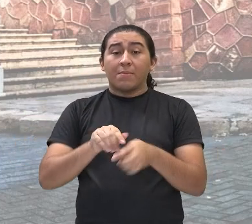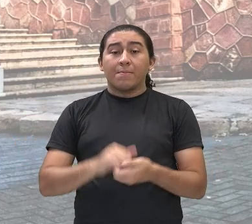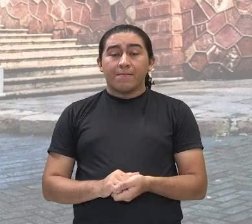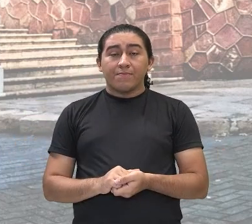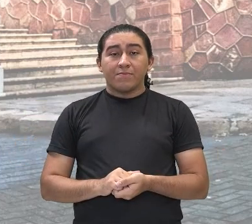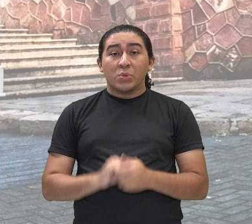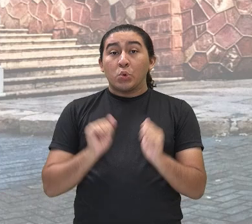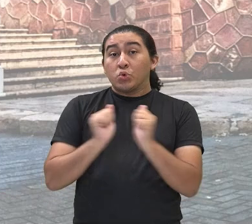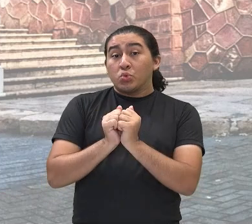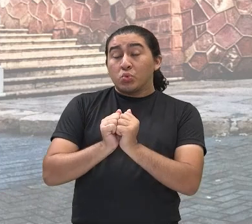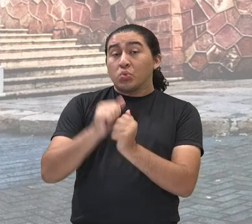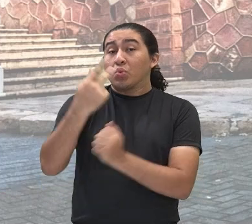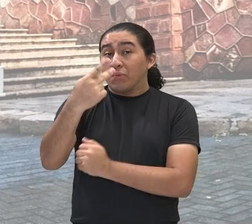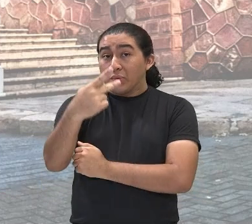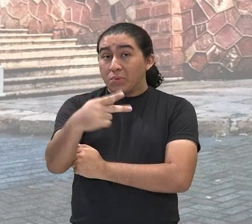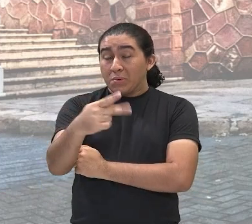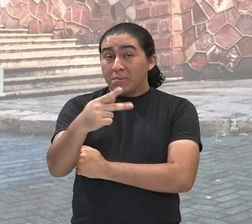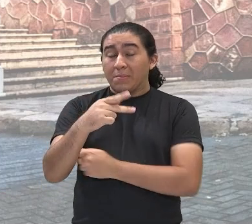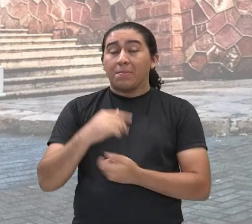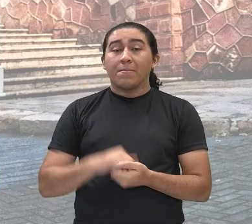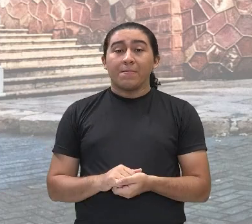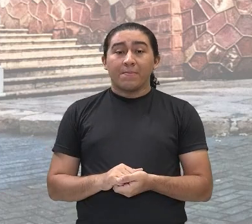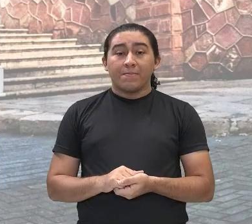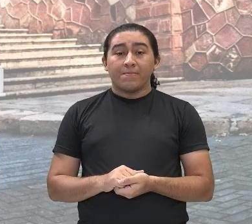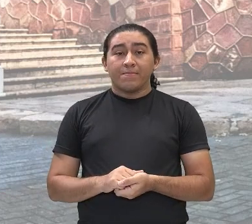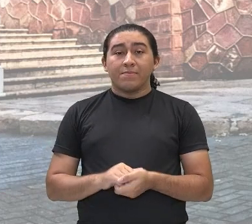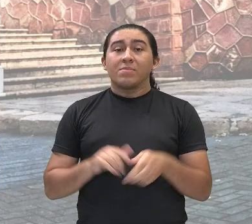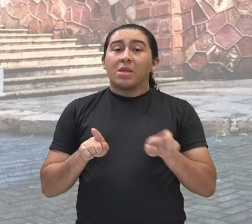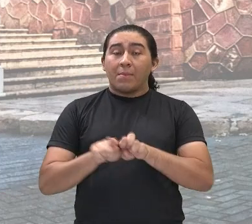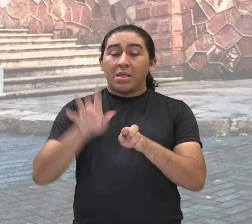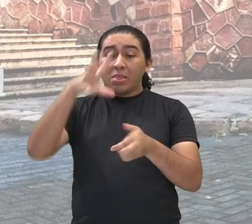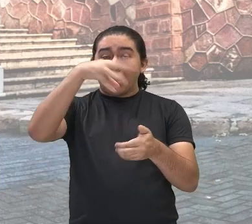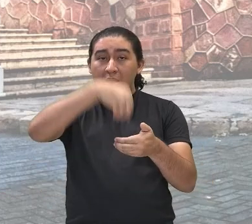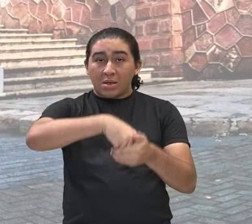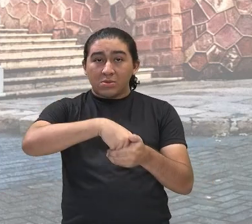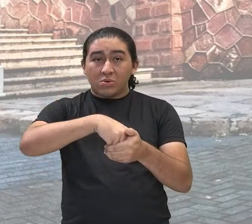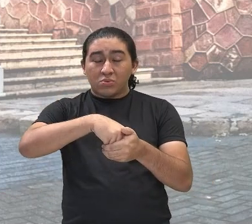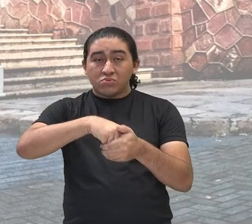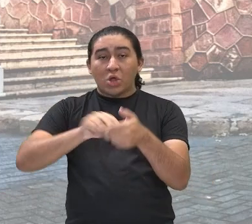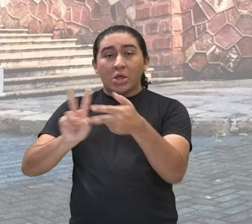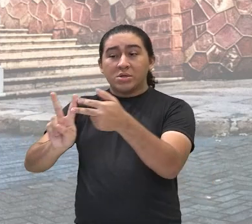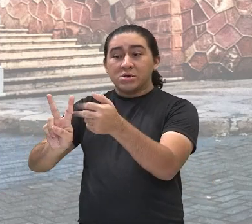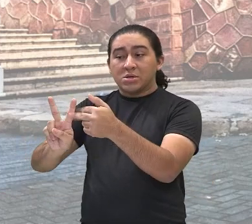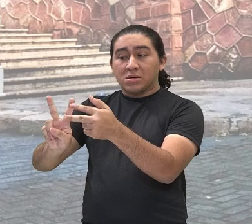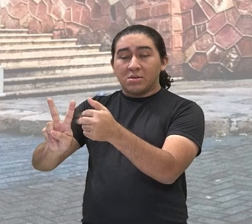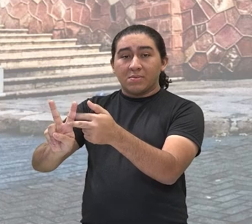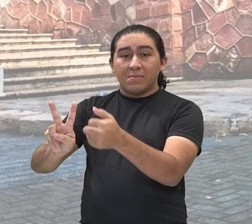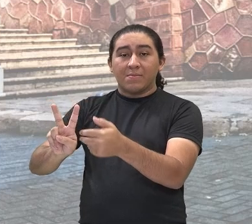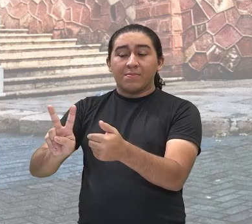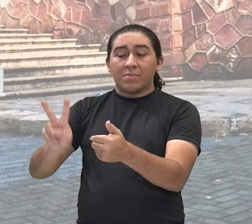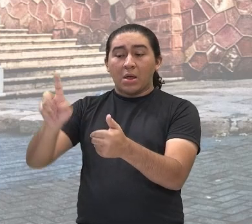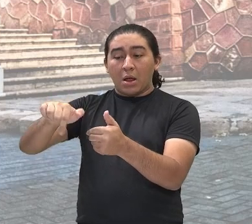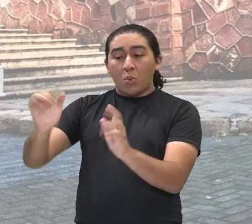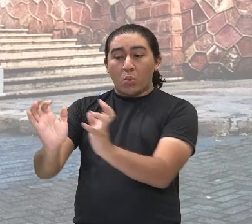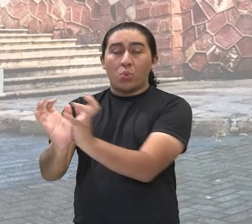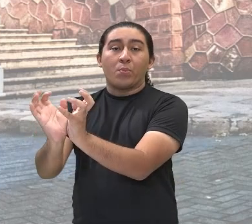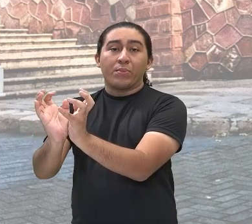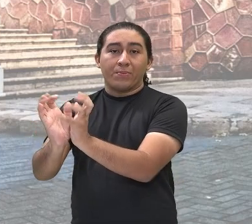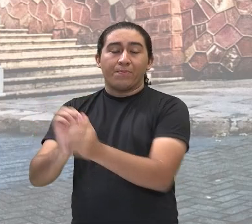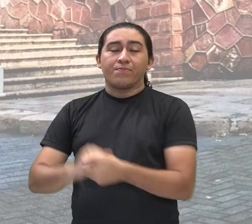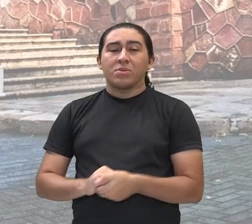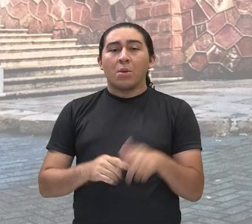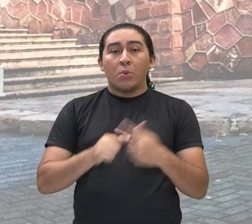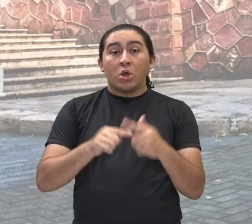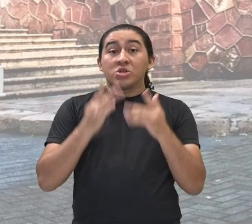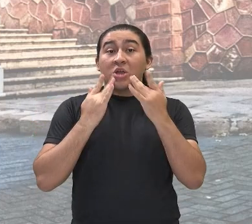com você, o teatro acontece dentro das aldeias. Por quê? O teatro é essa